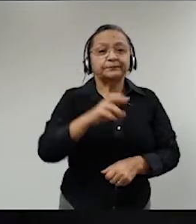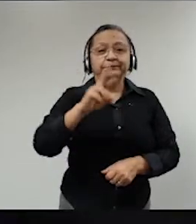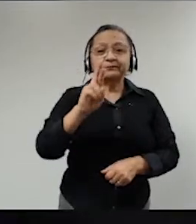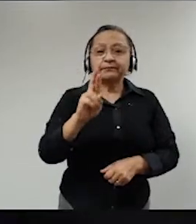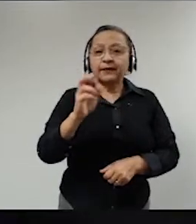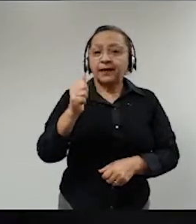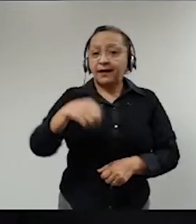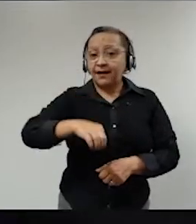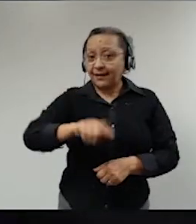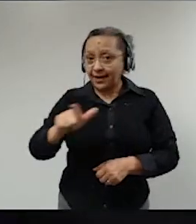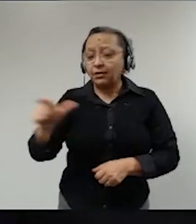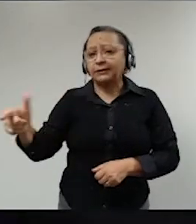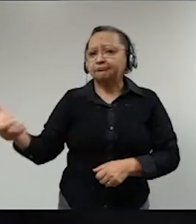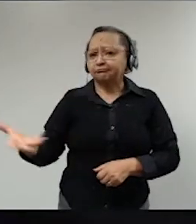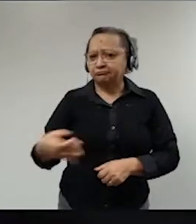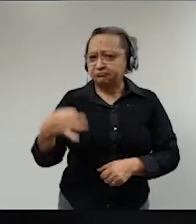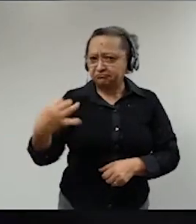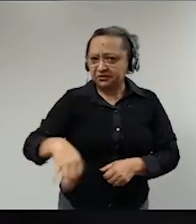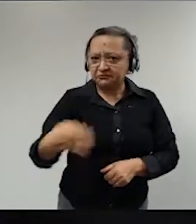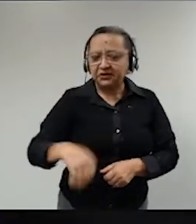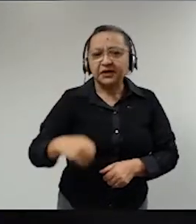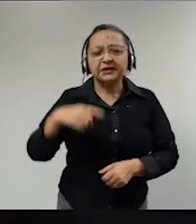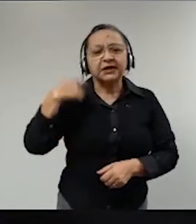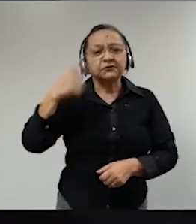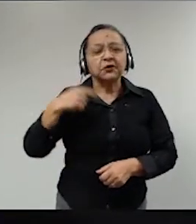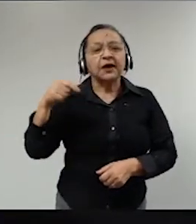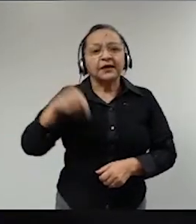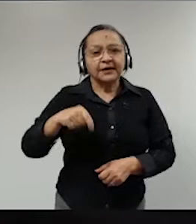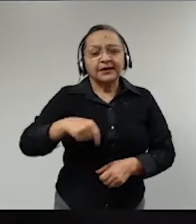direito concorrencial aqui no Brasil.